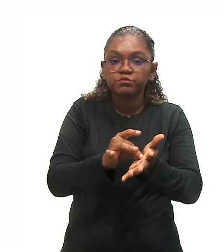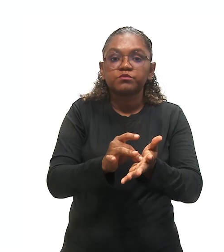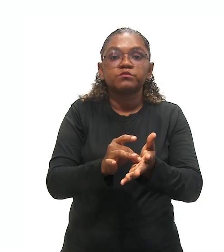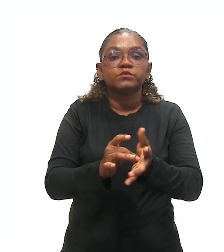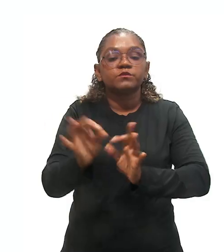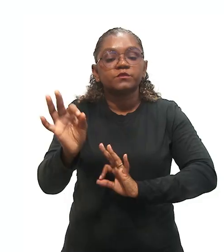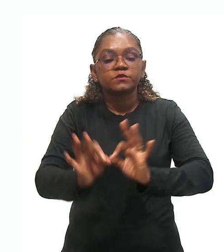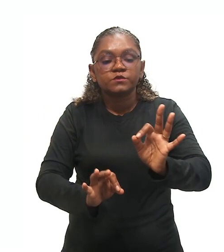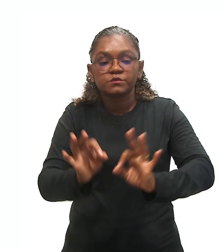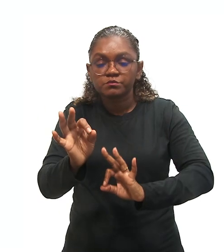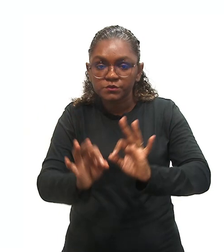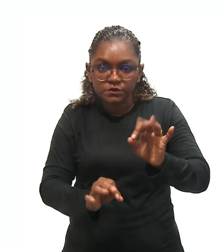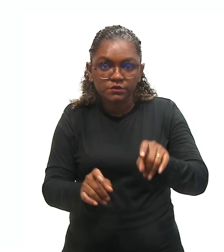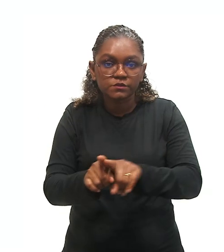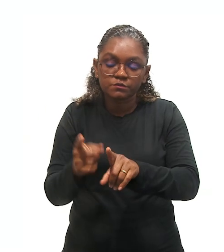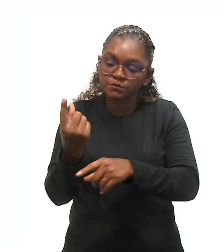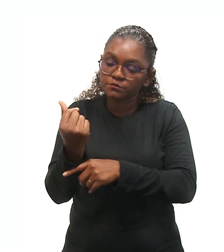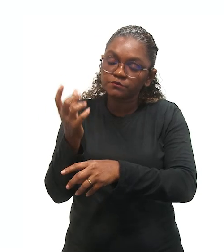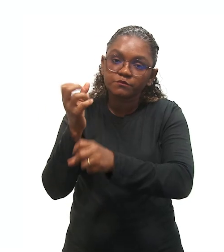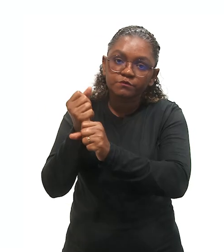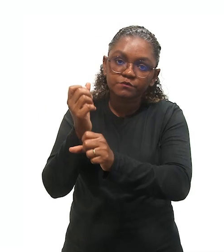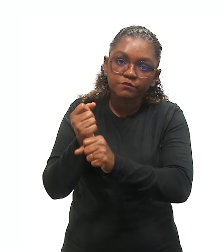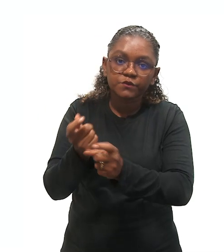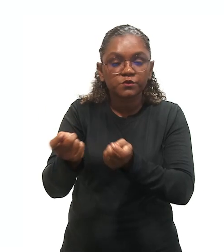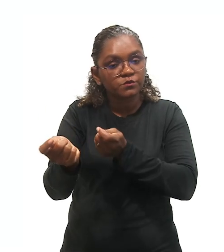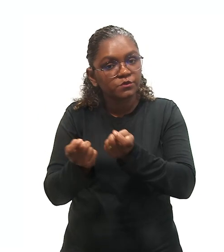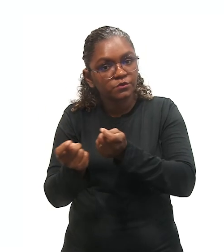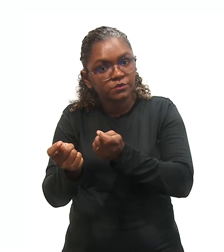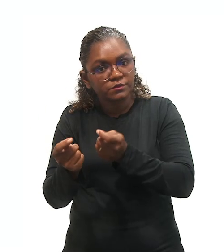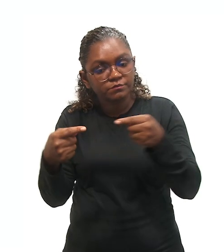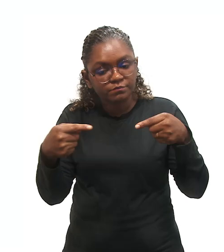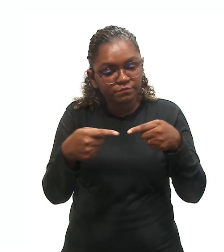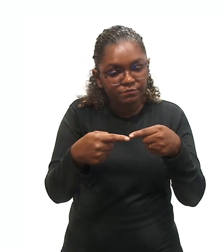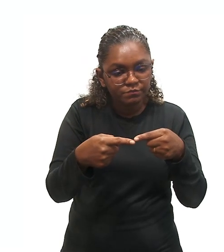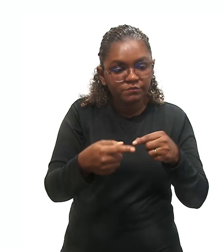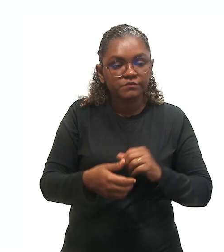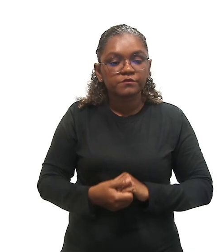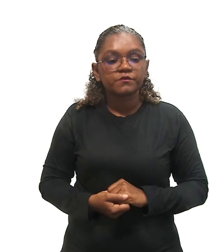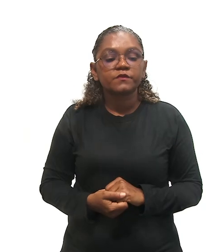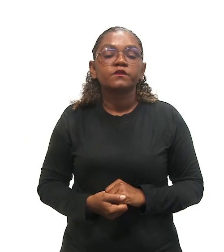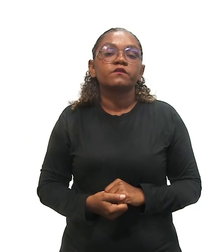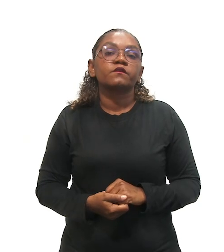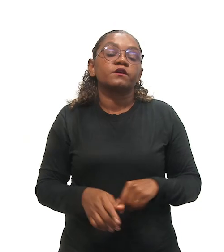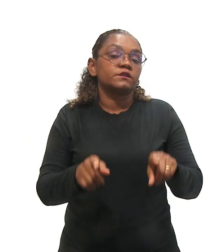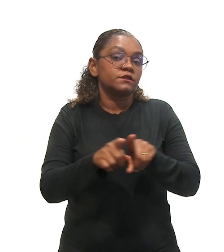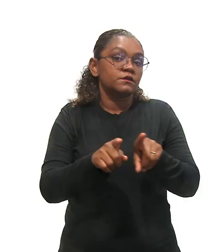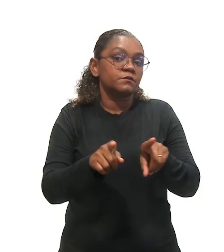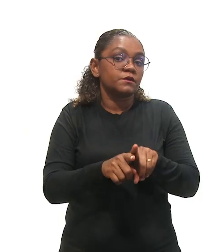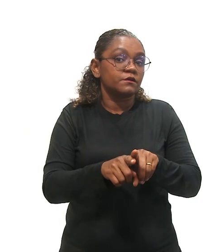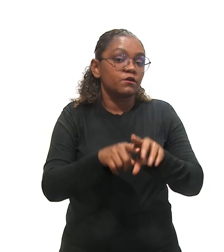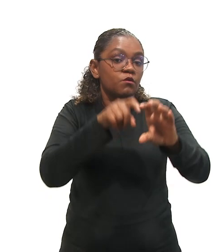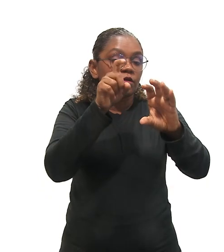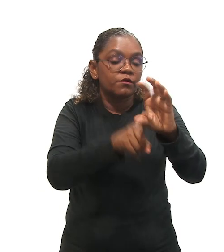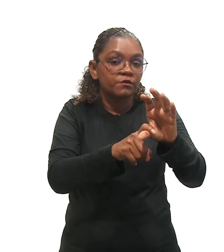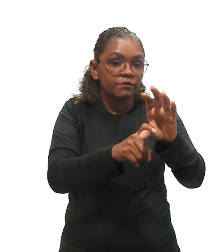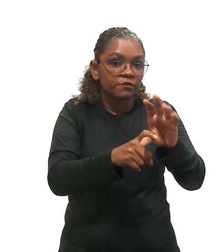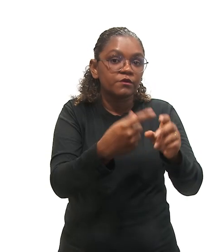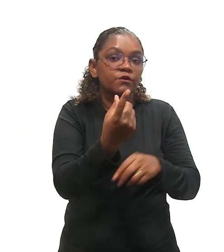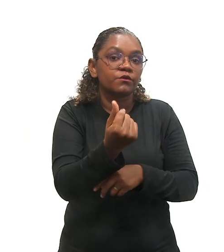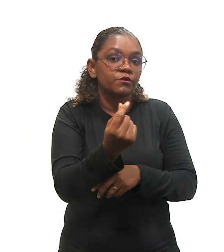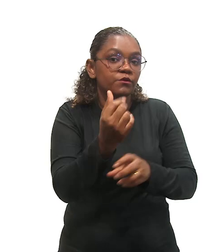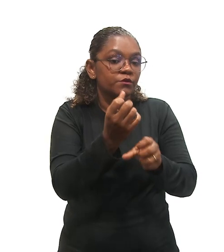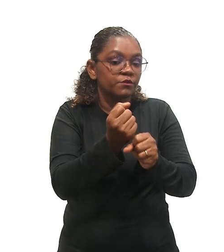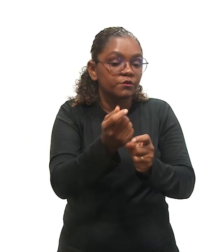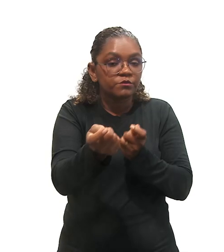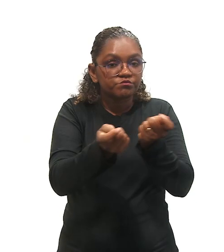do planejamento e orçamento, controle de devedores,